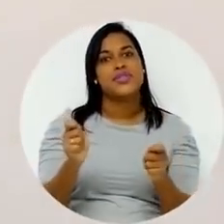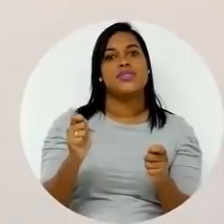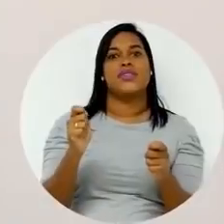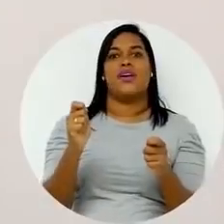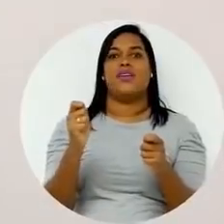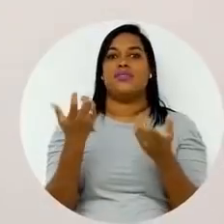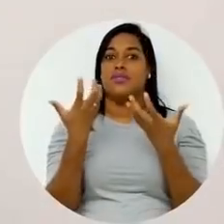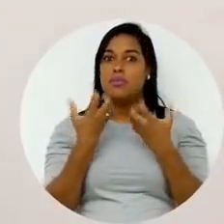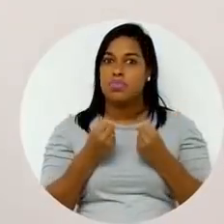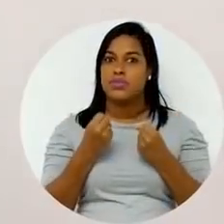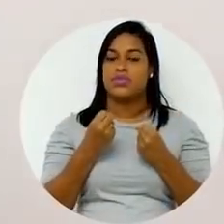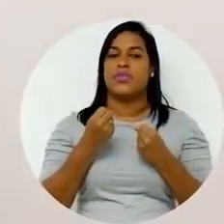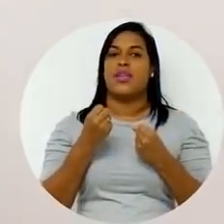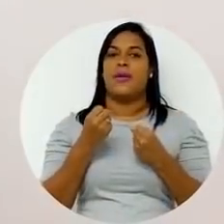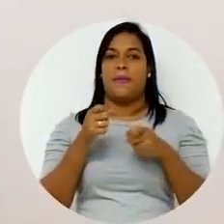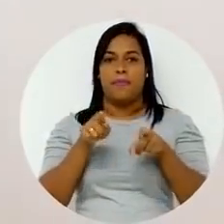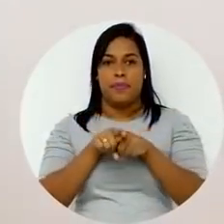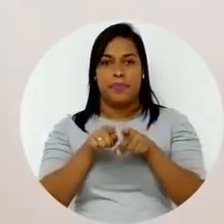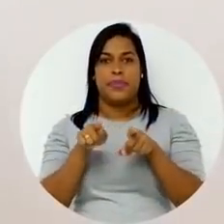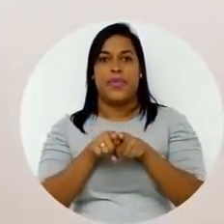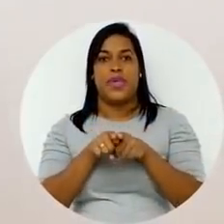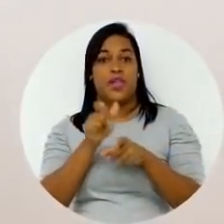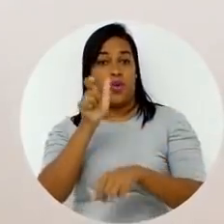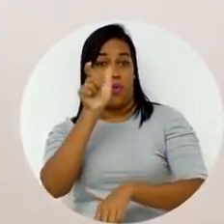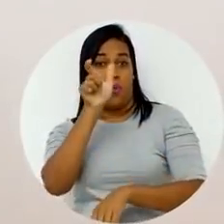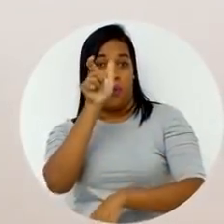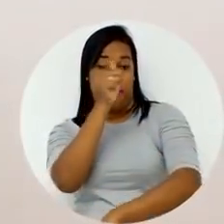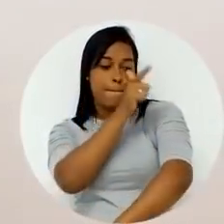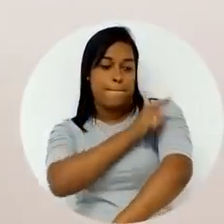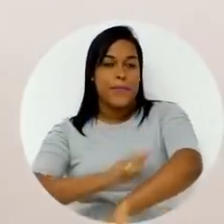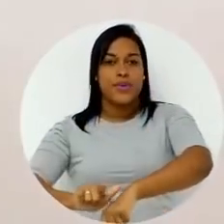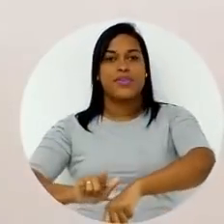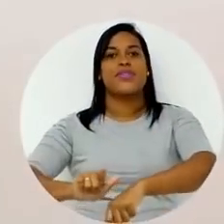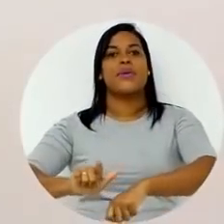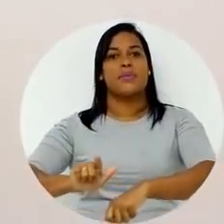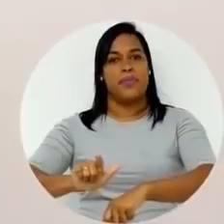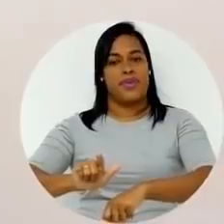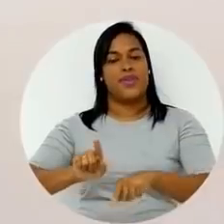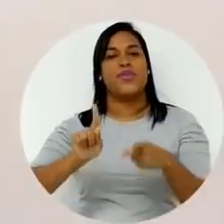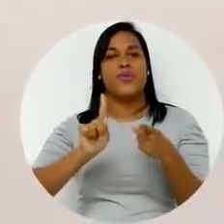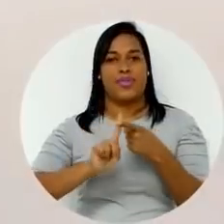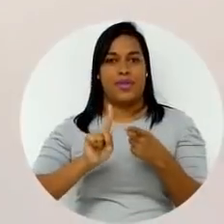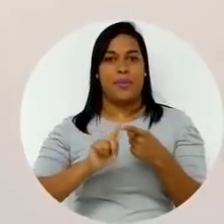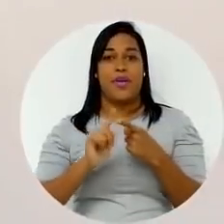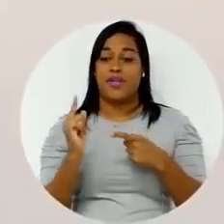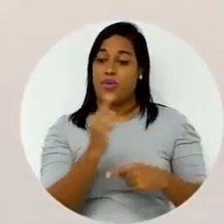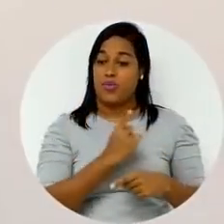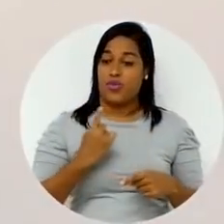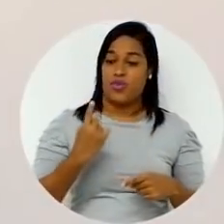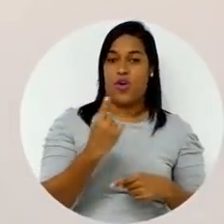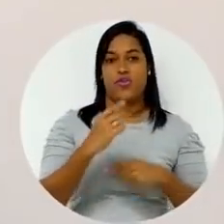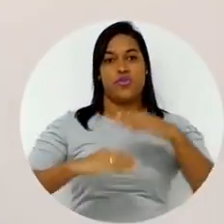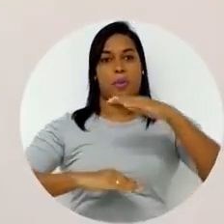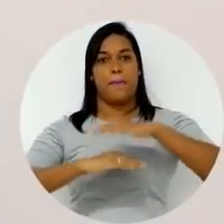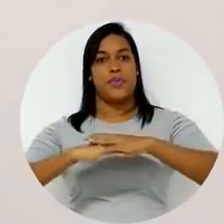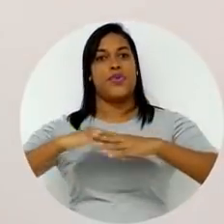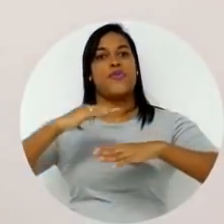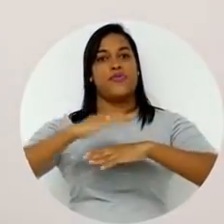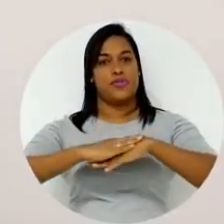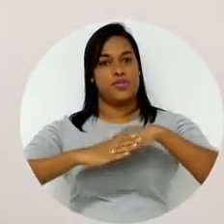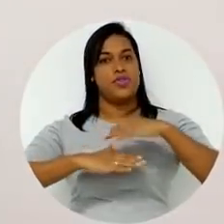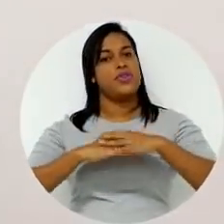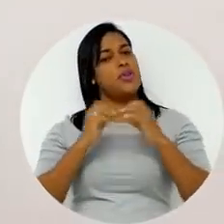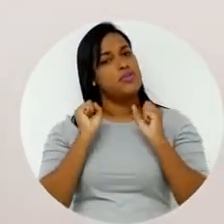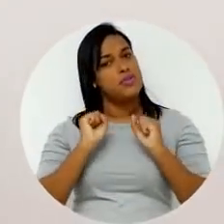de aptidões, de atitudes, de comportamentos. Então, nós, enquanto profissionais,